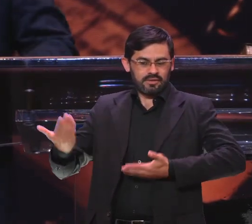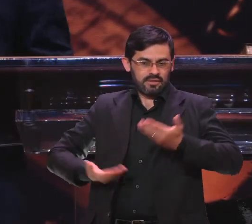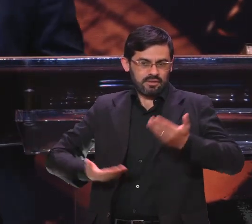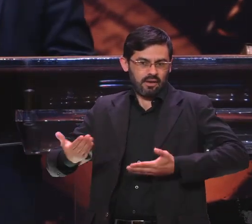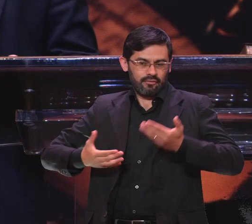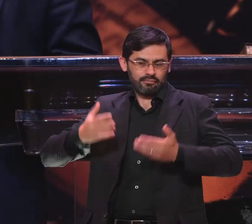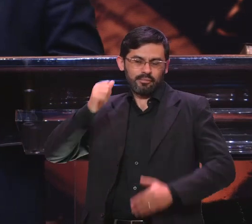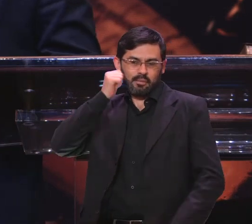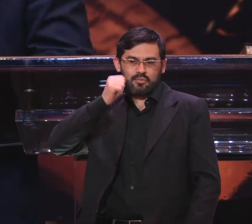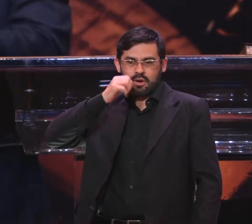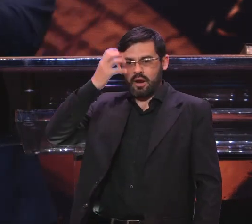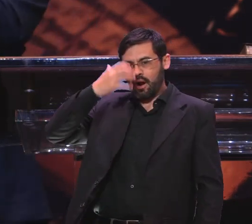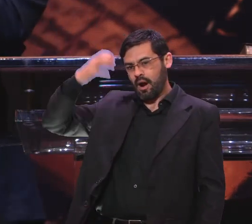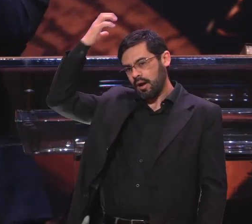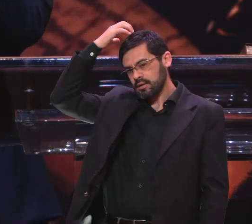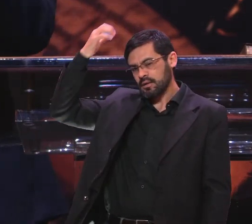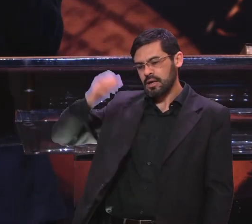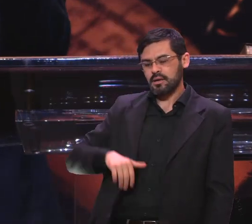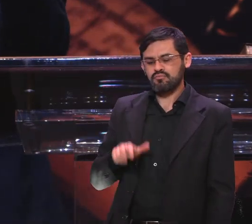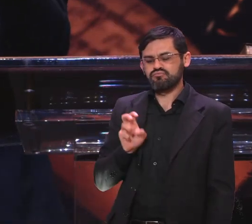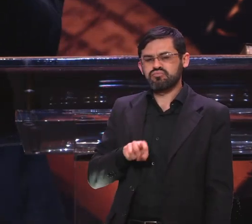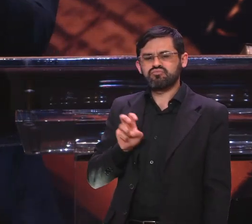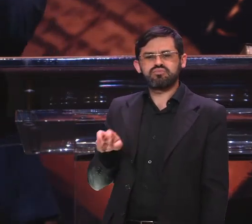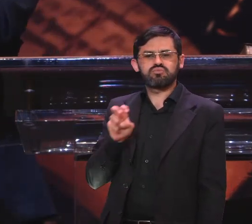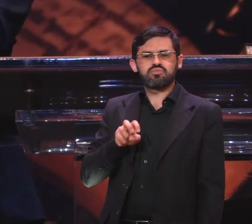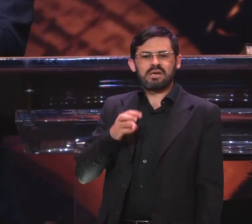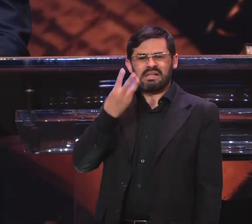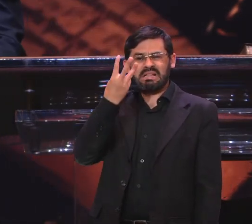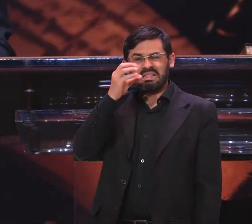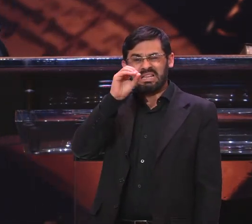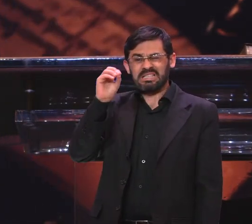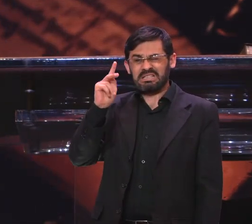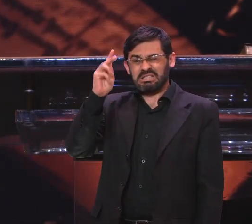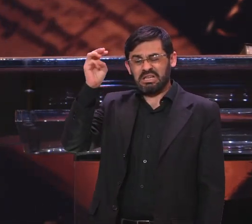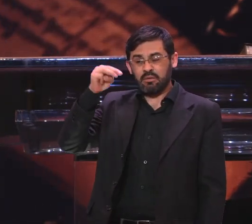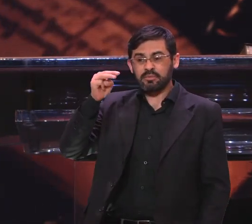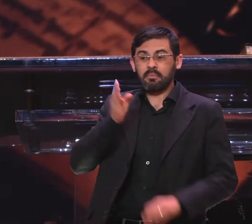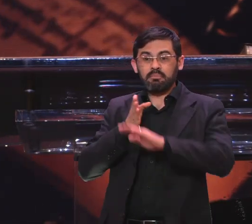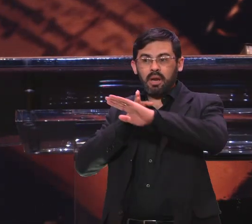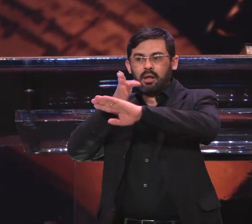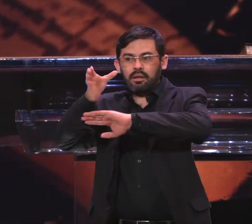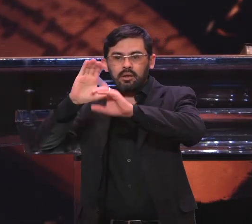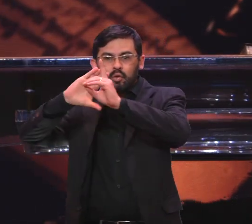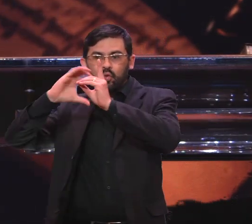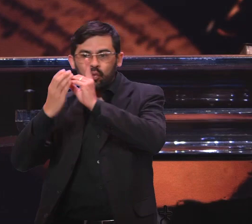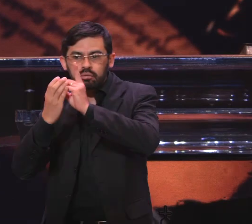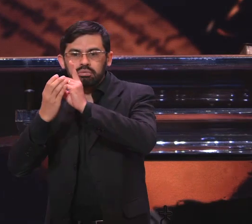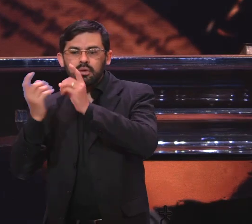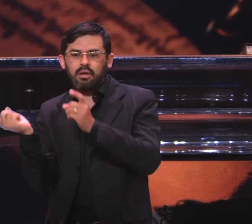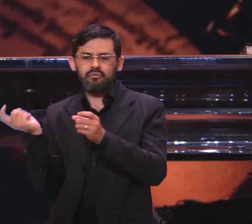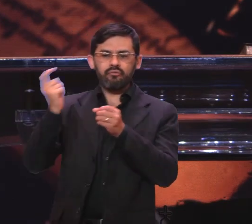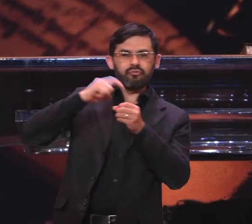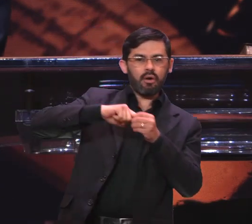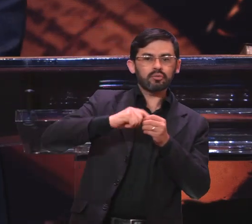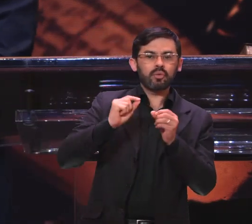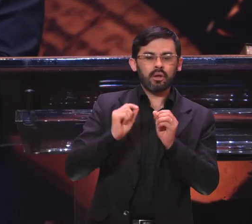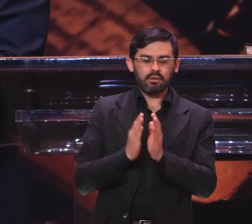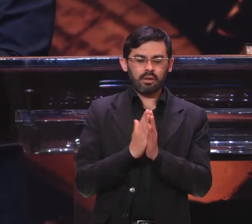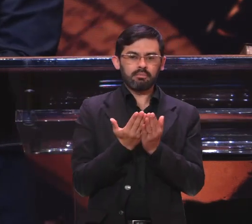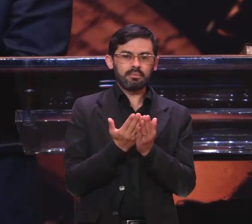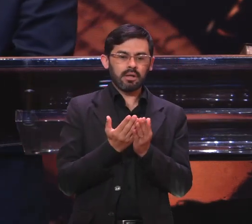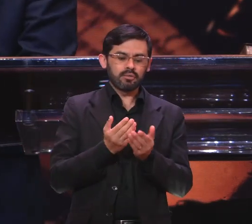homem anda 300 quilômetros para participar do culto e volta para casa com a Bíblia na